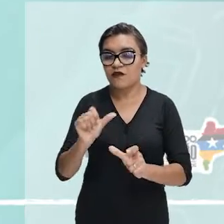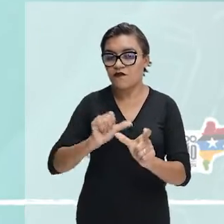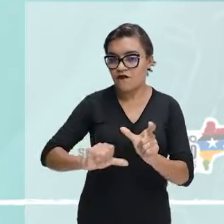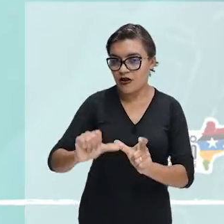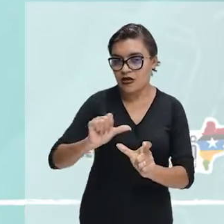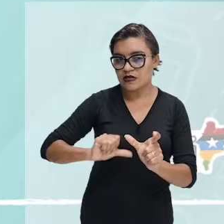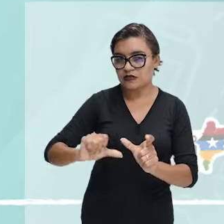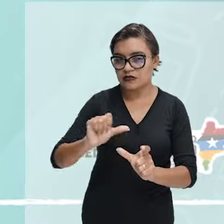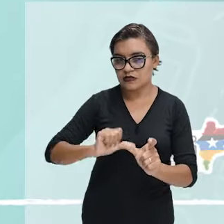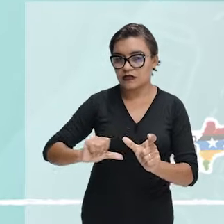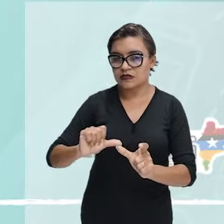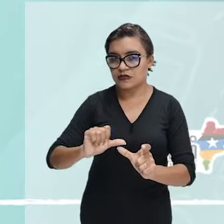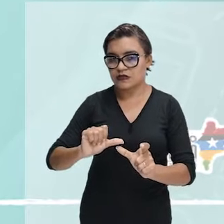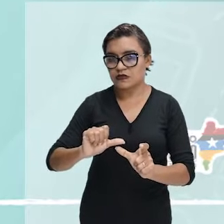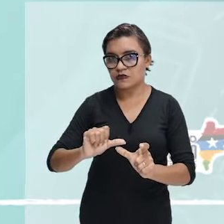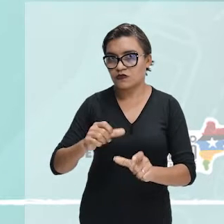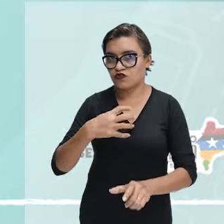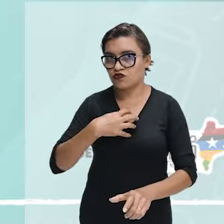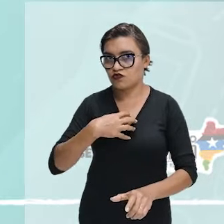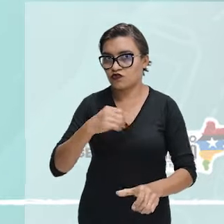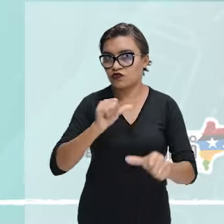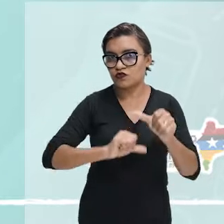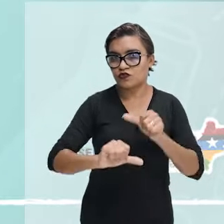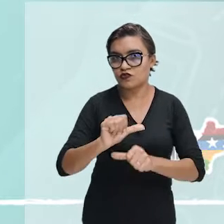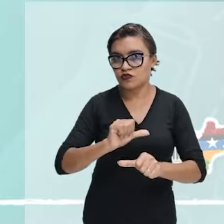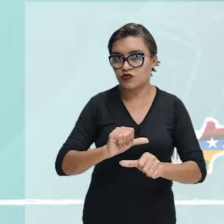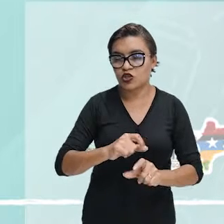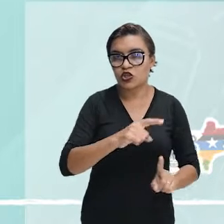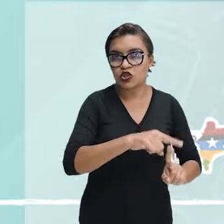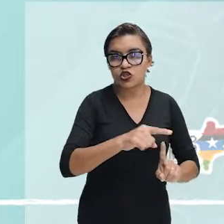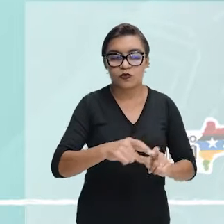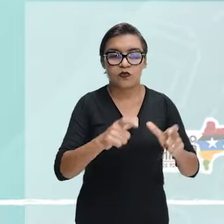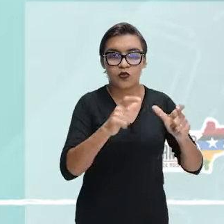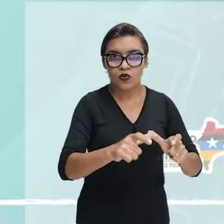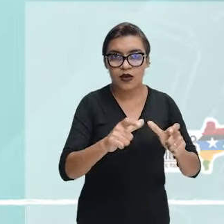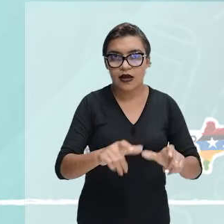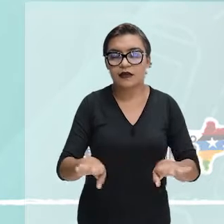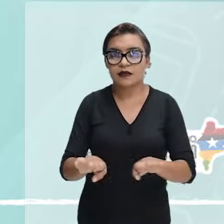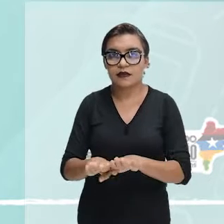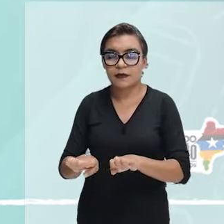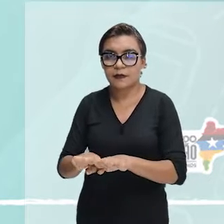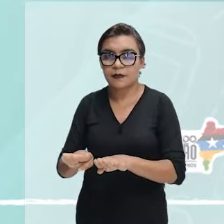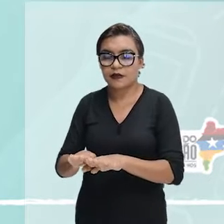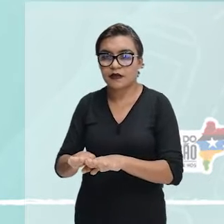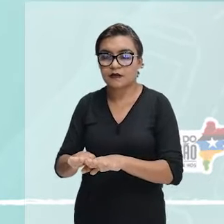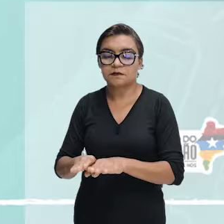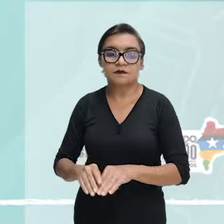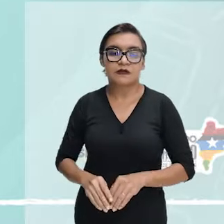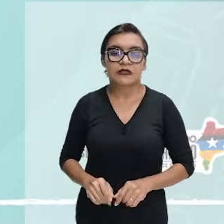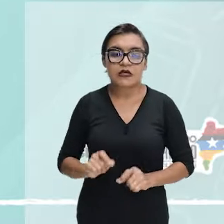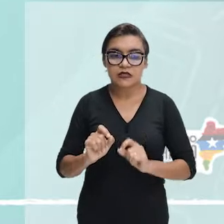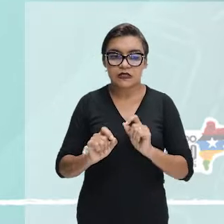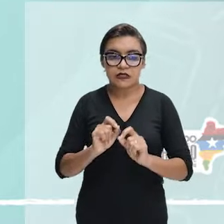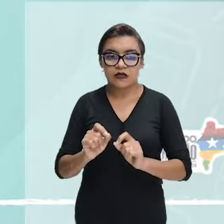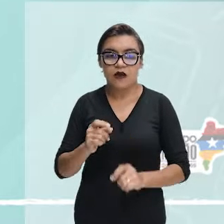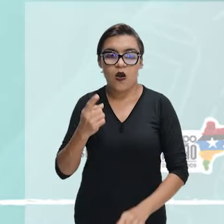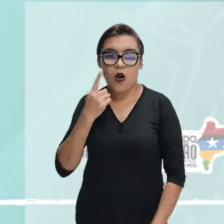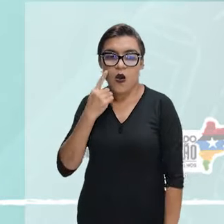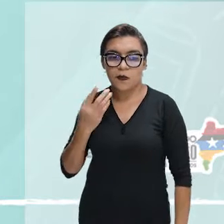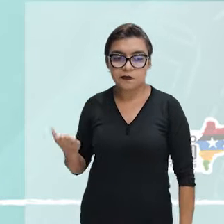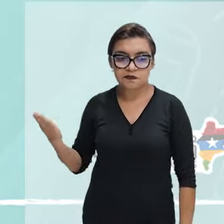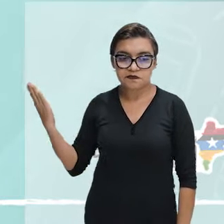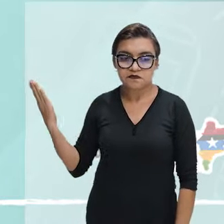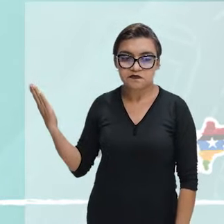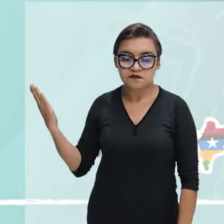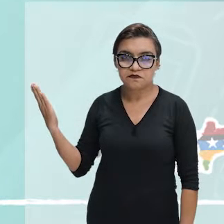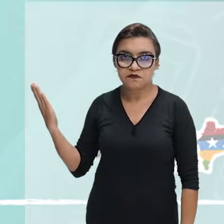nas mudanças de estado de vários tipos, de lugar ou de posição. Então, acostar-se,